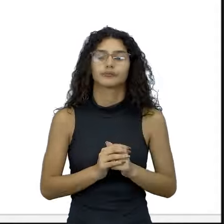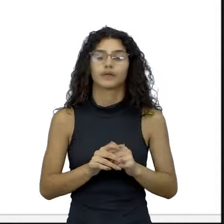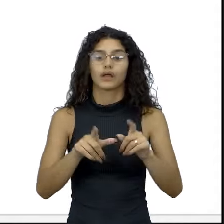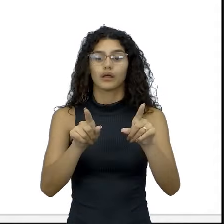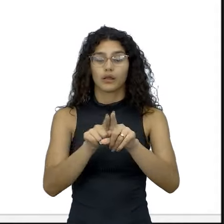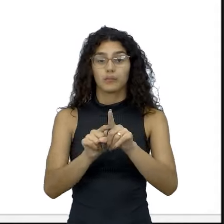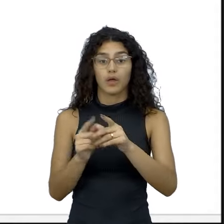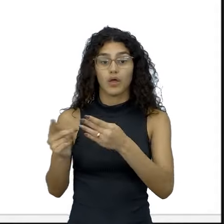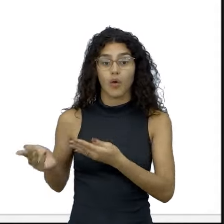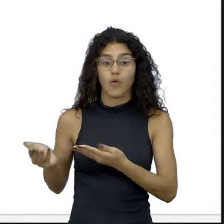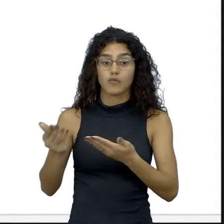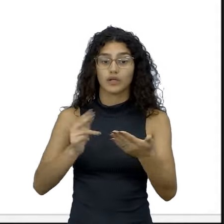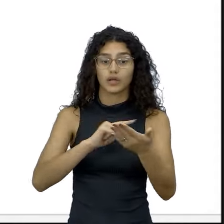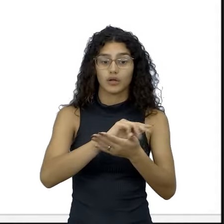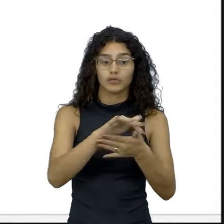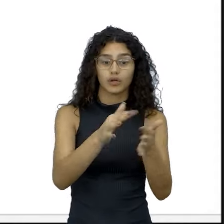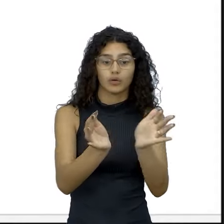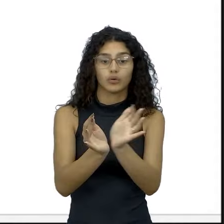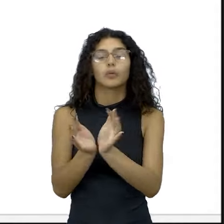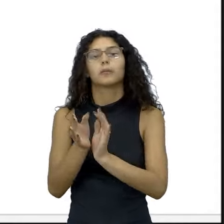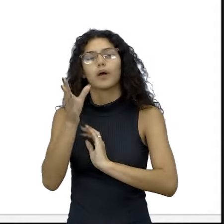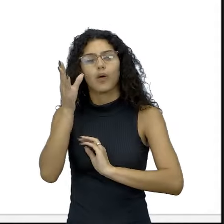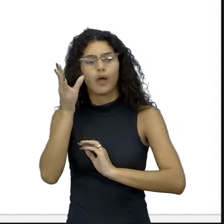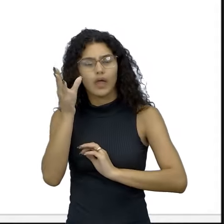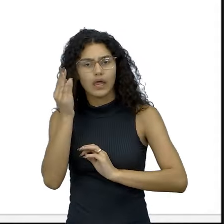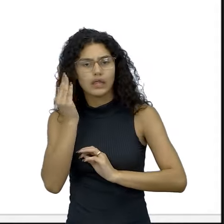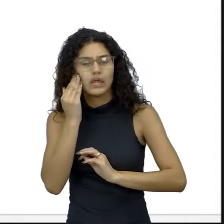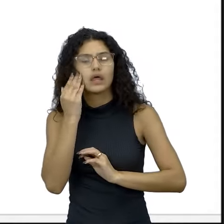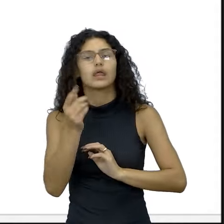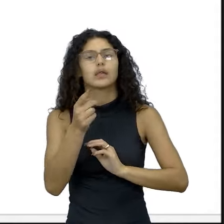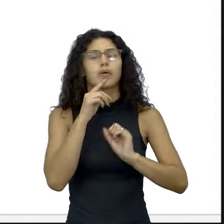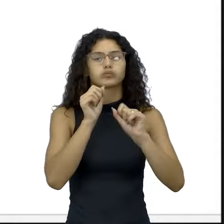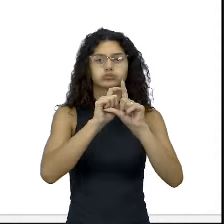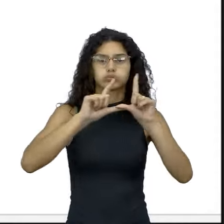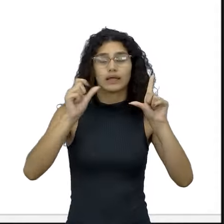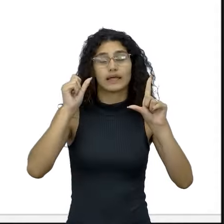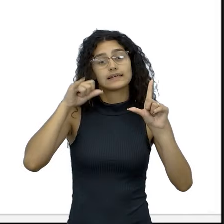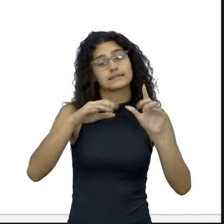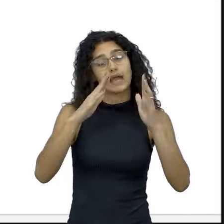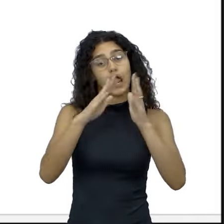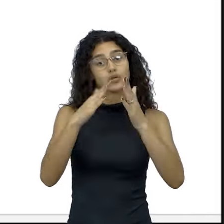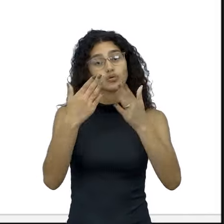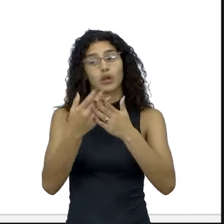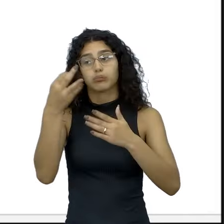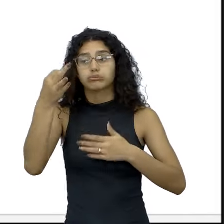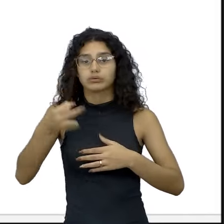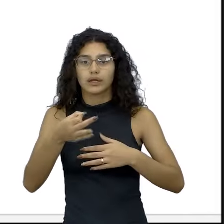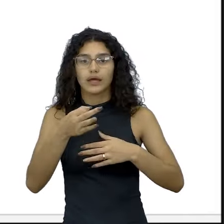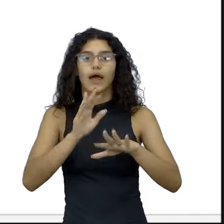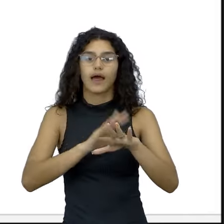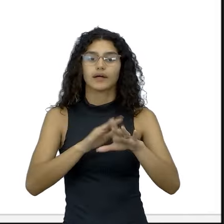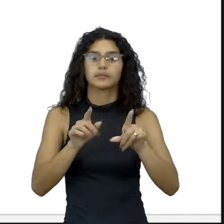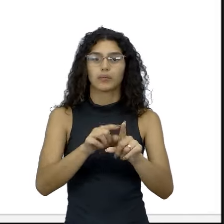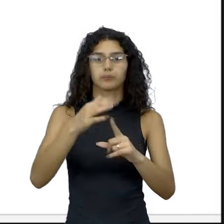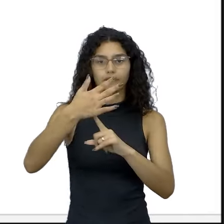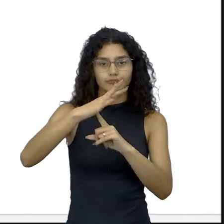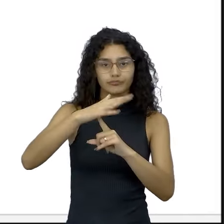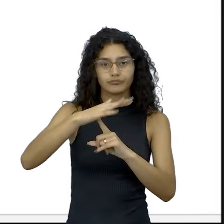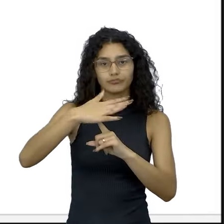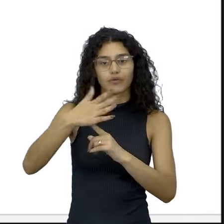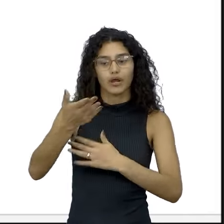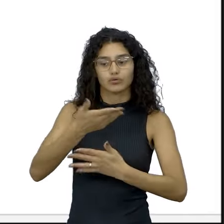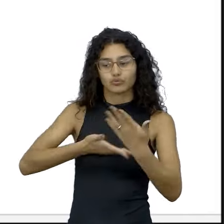estarão convidando as outras turmas para conhecerem, lerem o mural, e se a escola permitir, né, eles organizarão até uma feira de trocas,